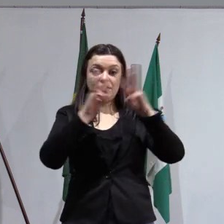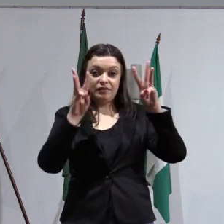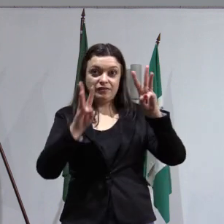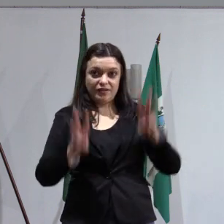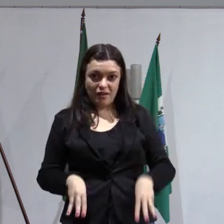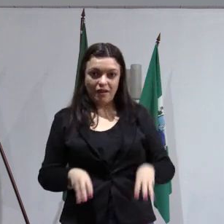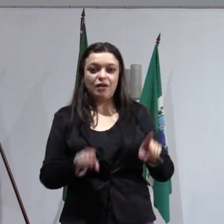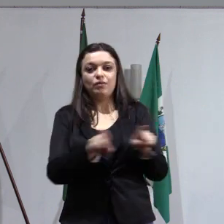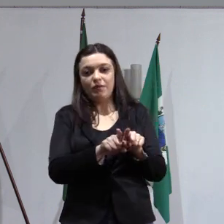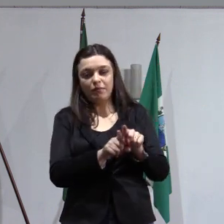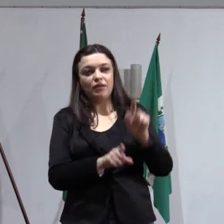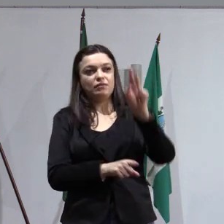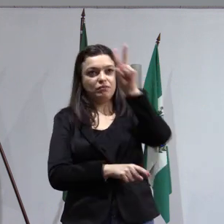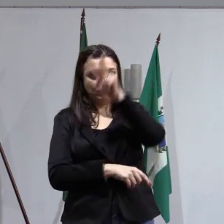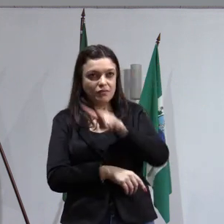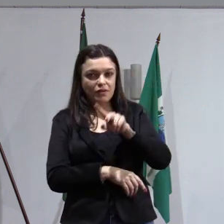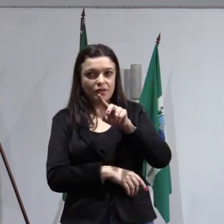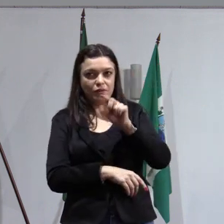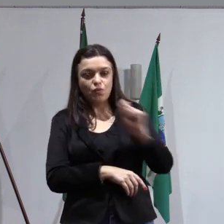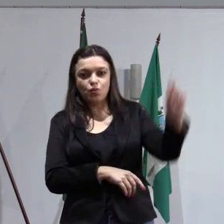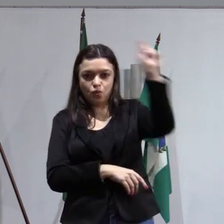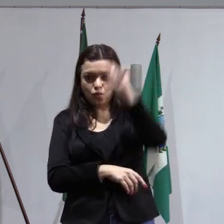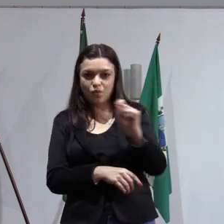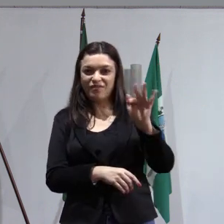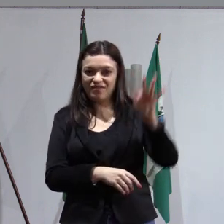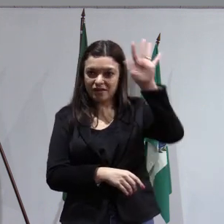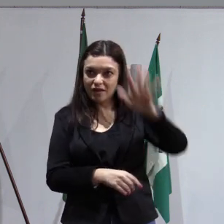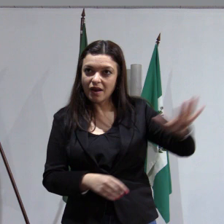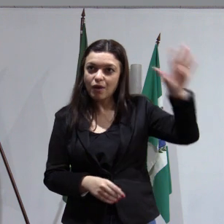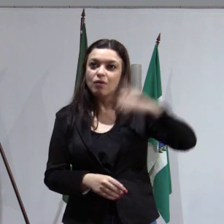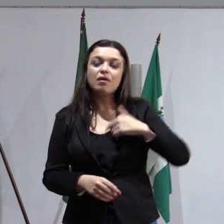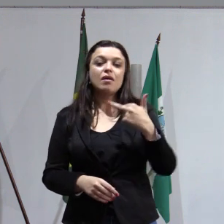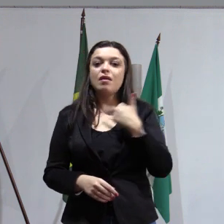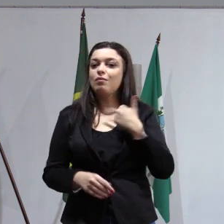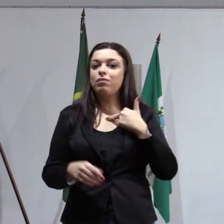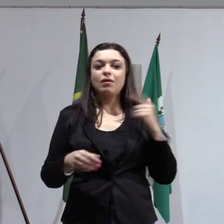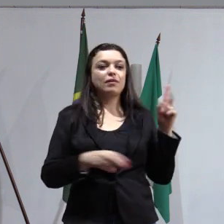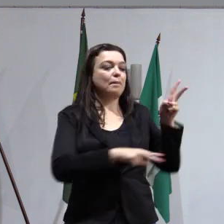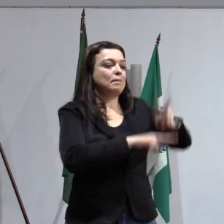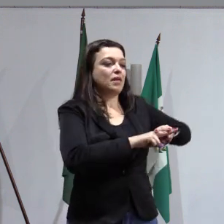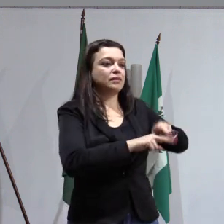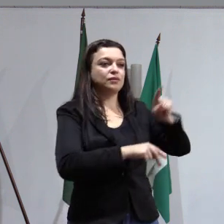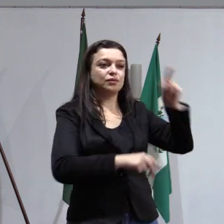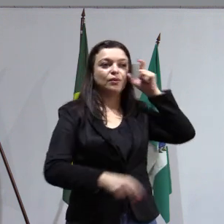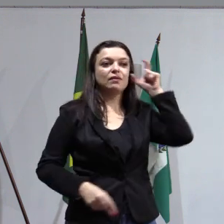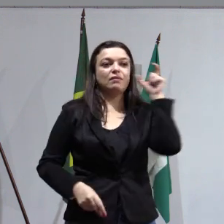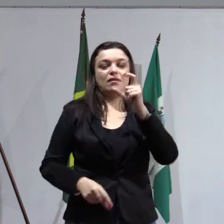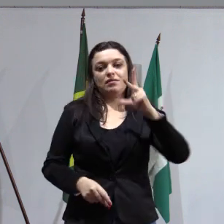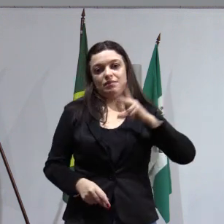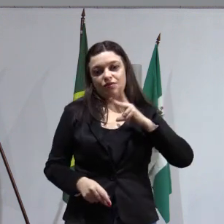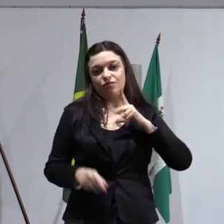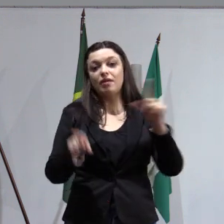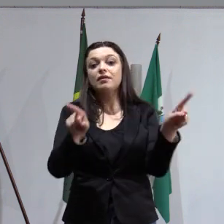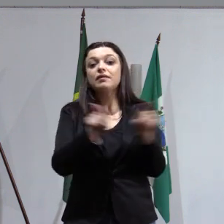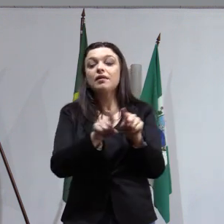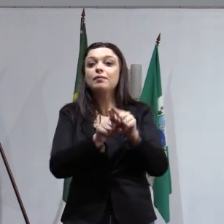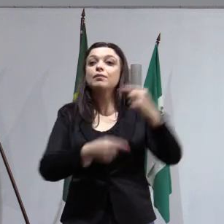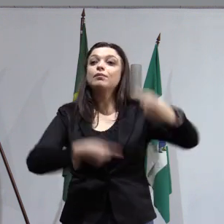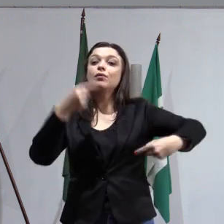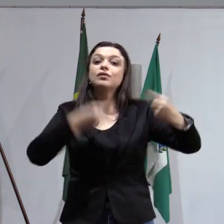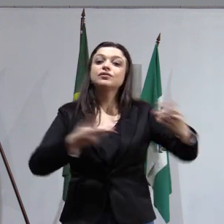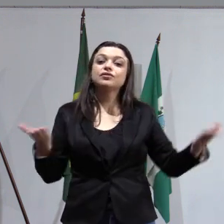ficar subordinada ao interesse privado, nem tampouco, e muito menos, aos interesses políticos da administração pública